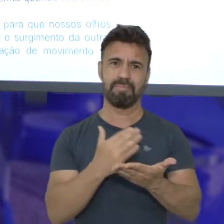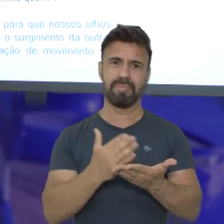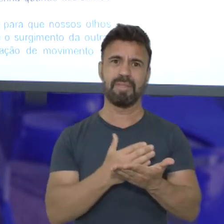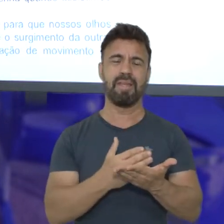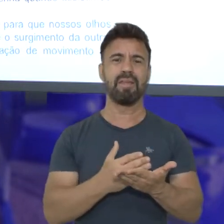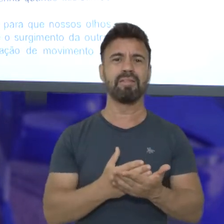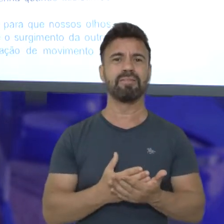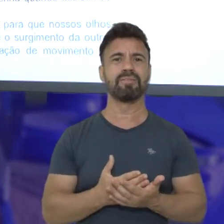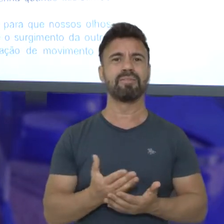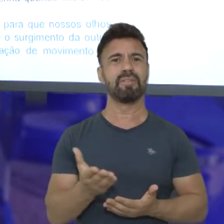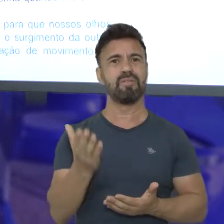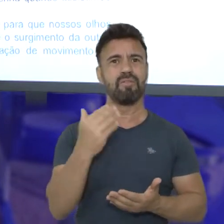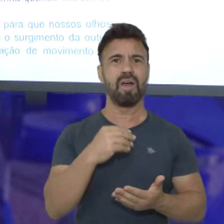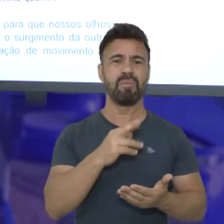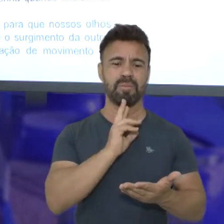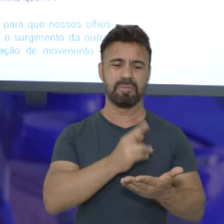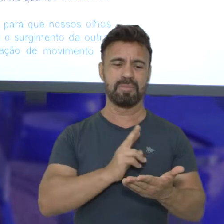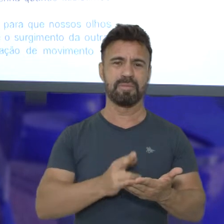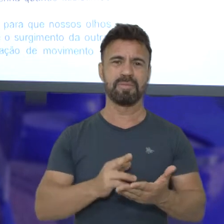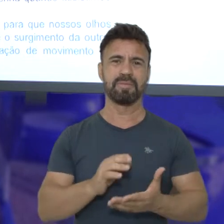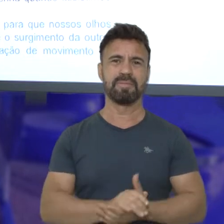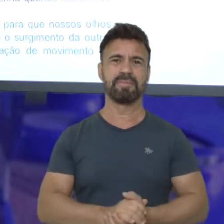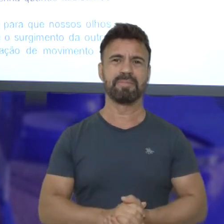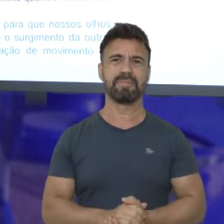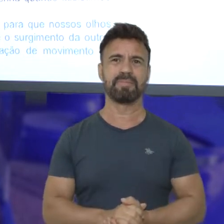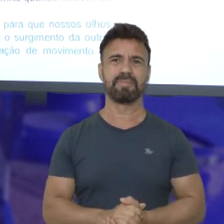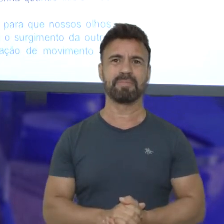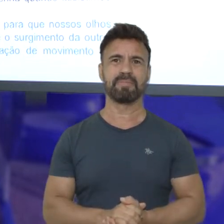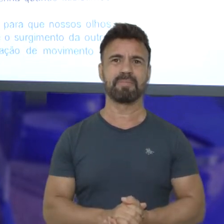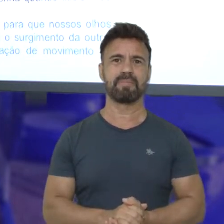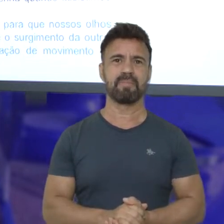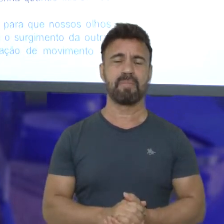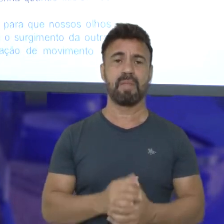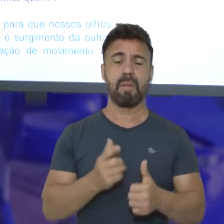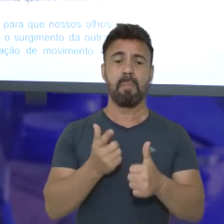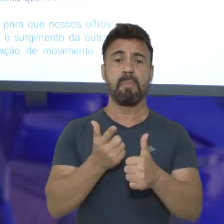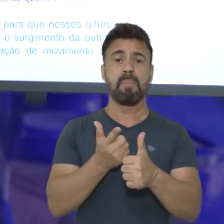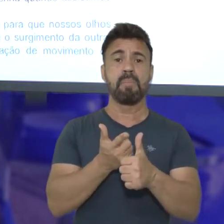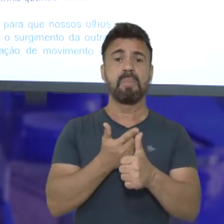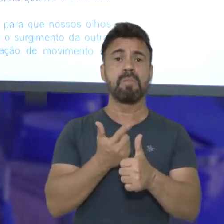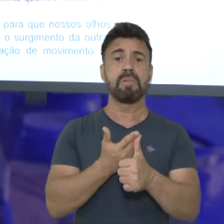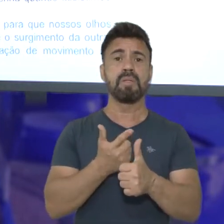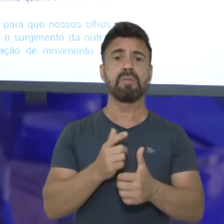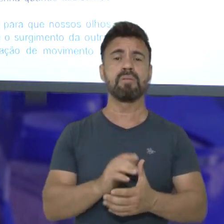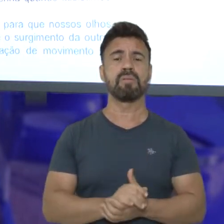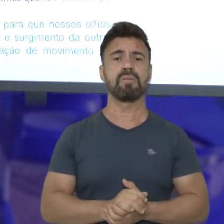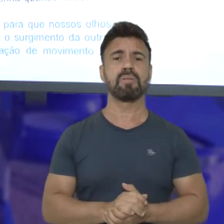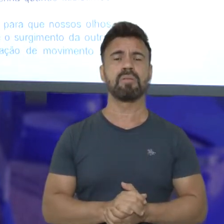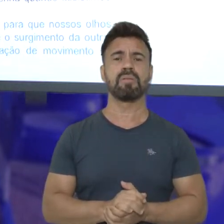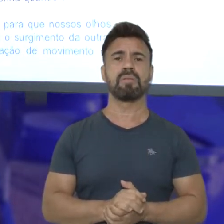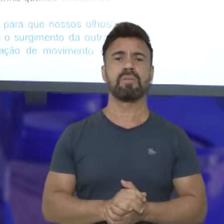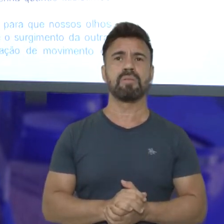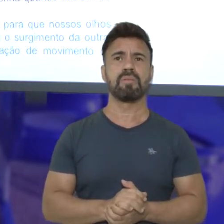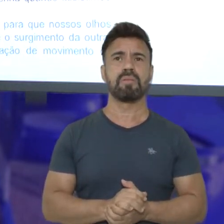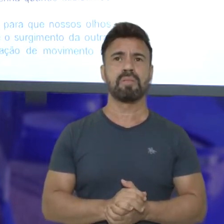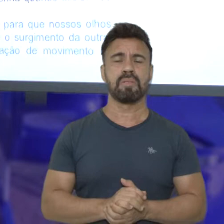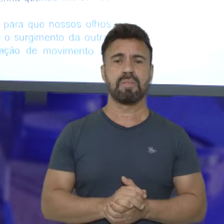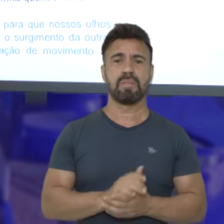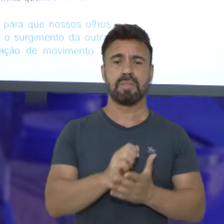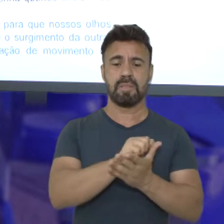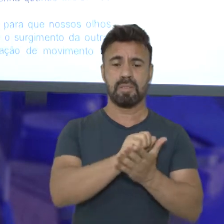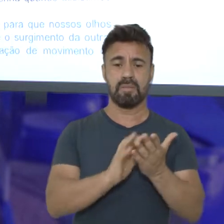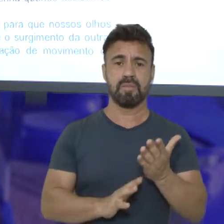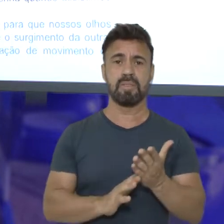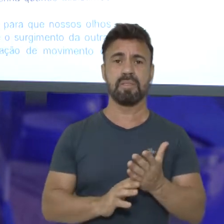vamos botar a mão na massa. Primeiramente, né? A primeira questão da primeira atividade